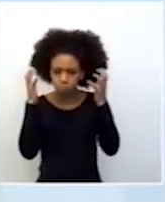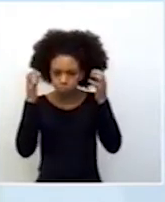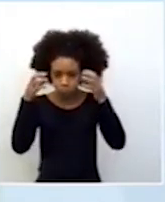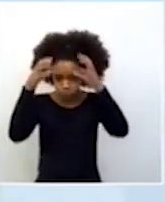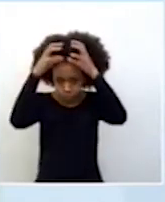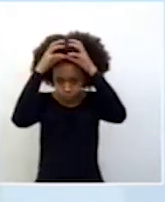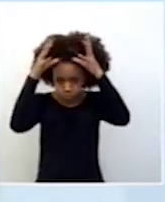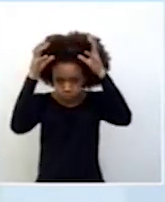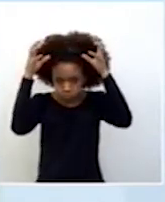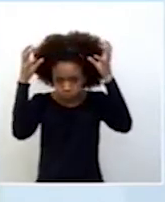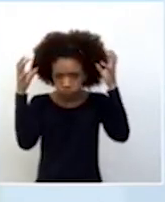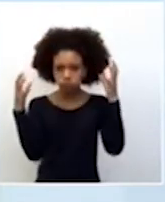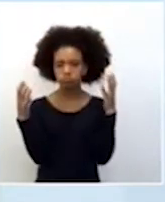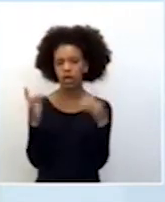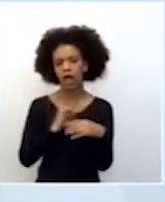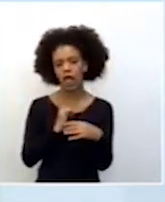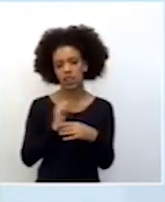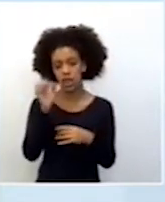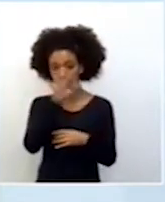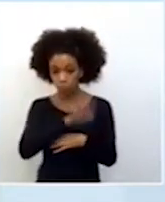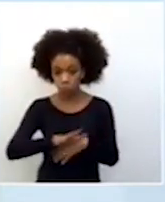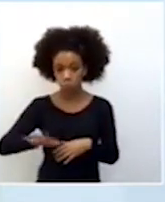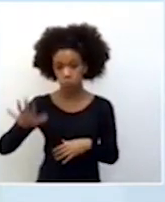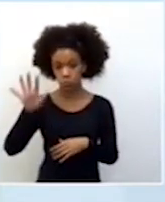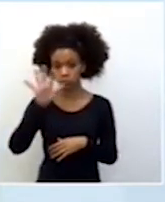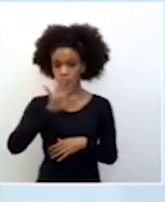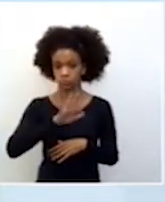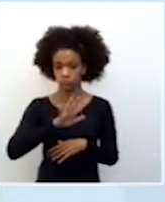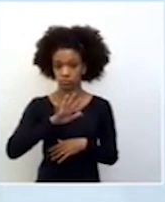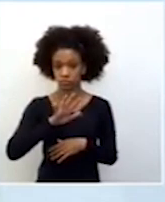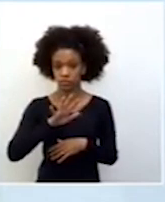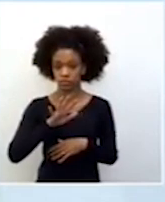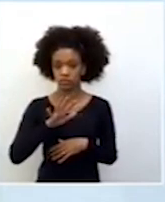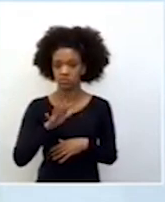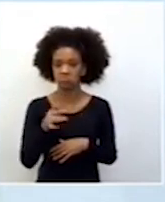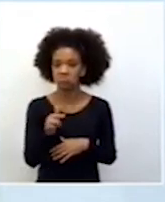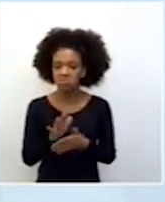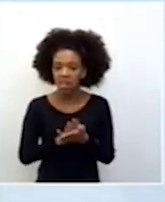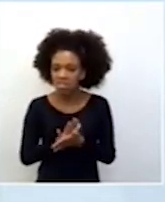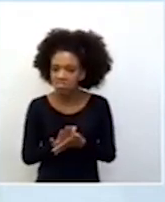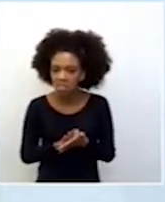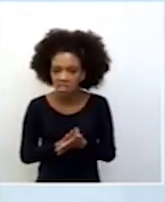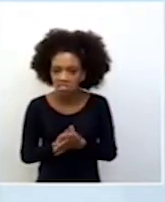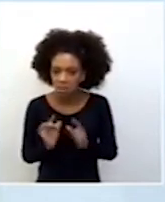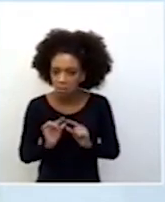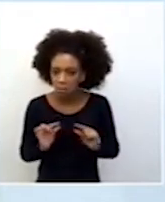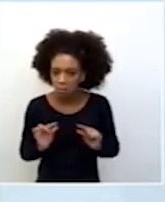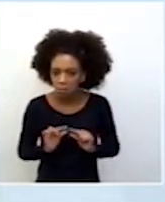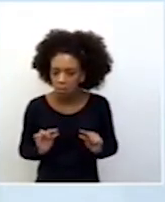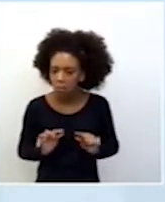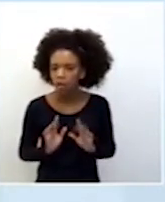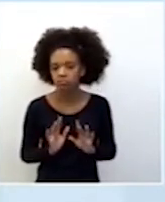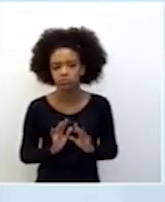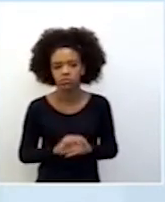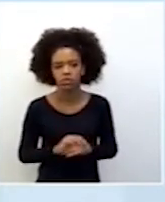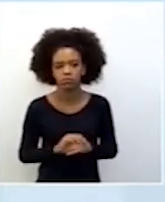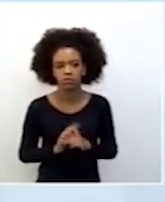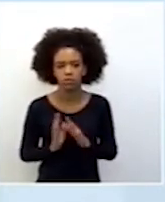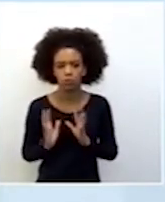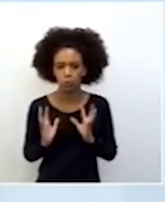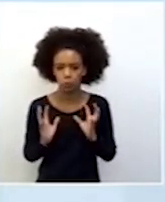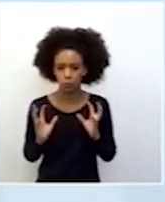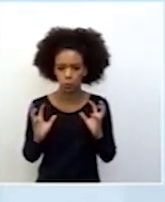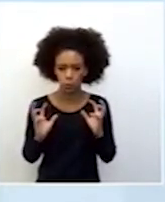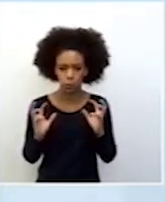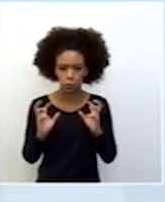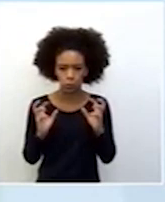homem. Eu tenho um cenário todo nebuloso, gente, não tem nenhuma palavra nessa charge, o cenário todo